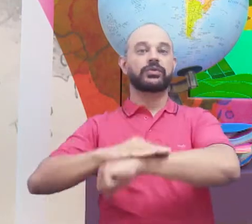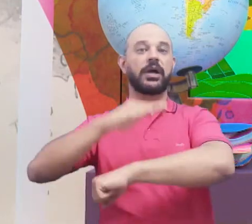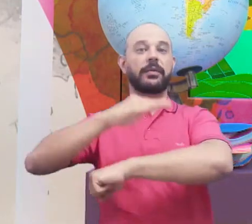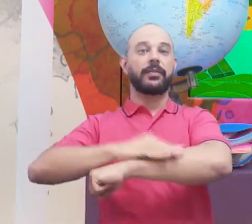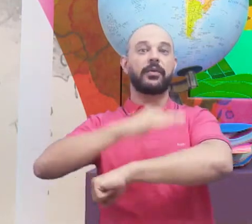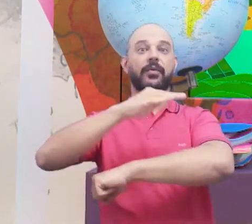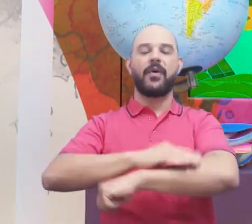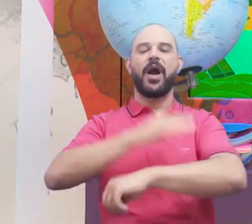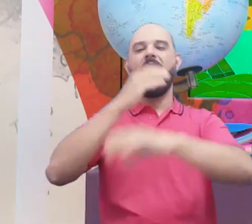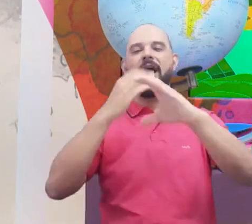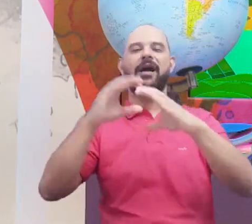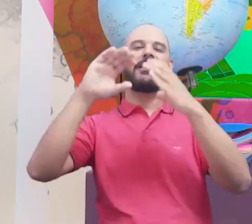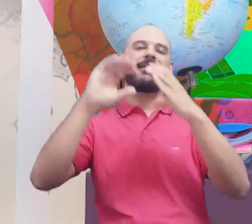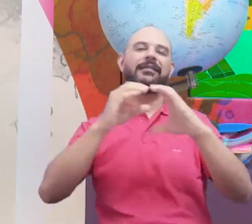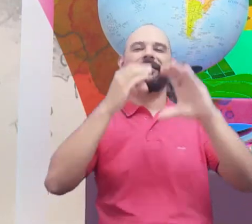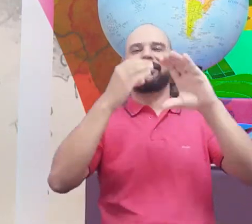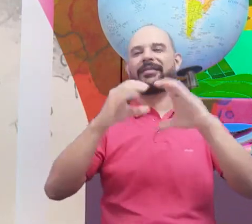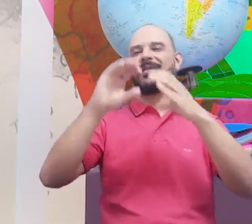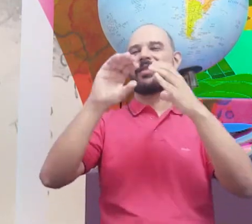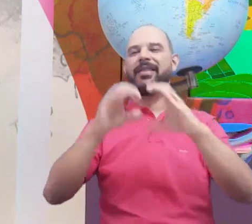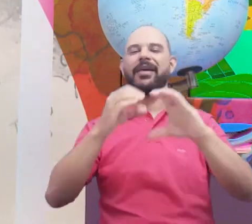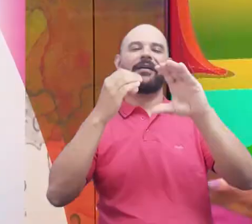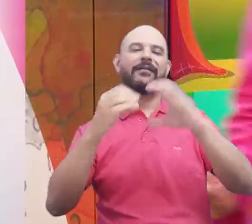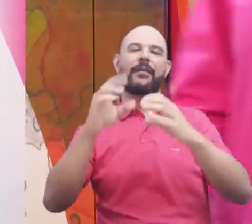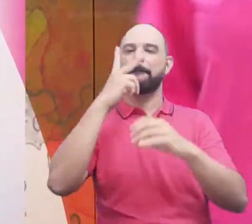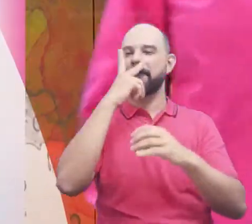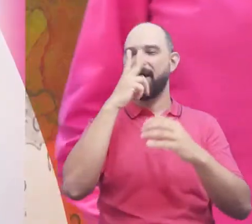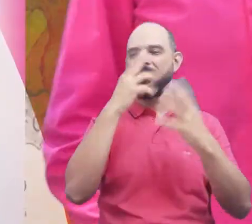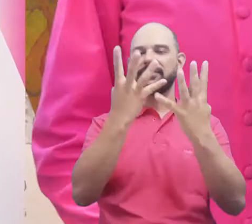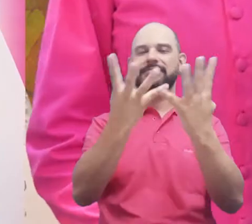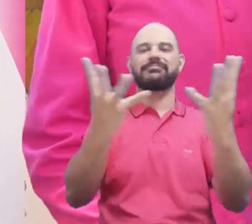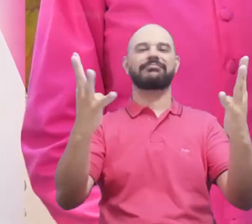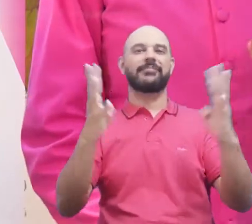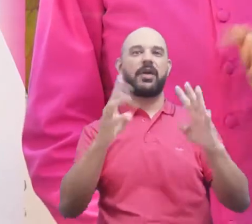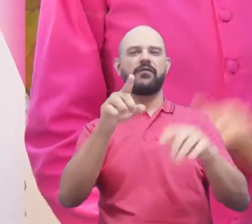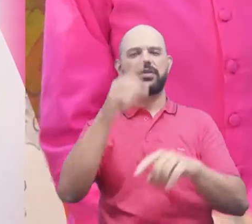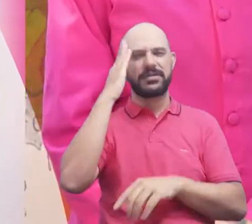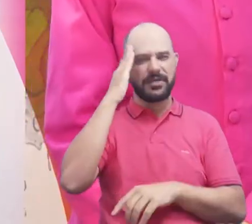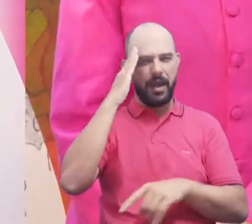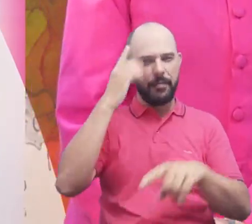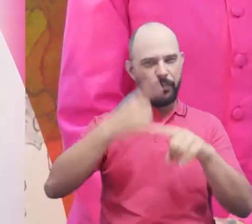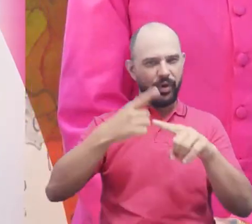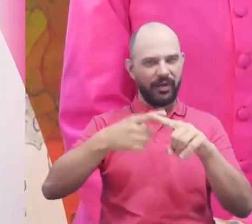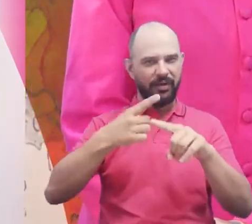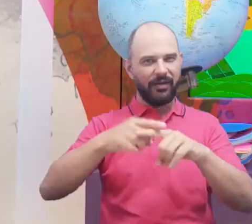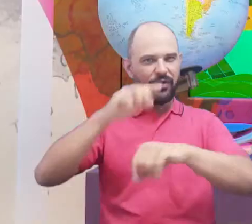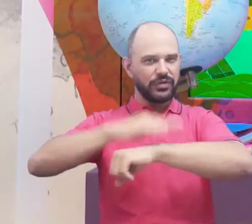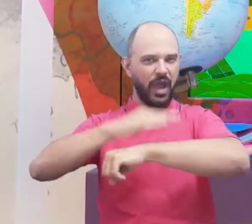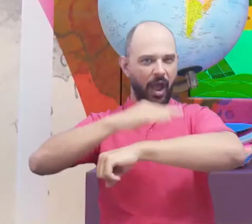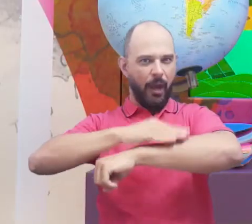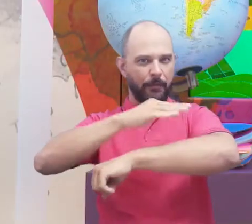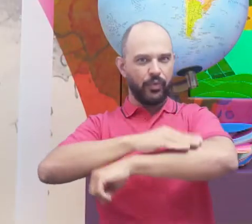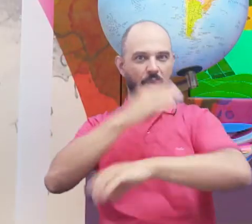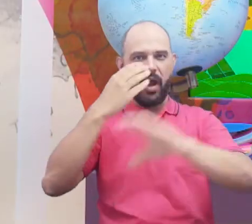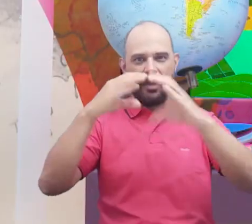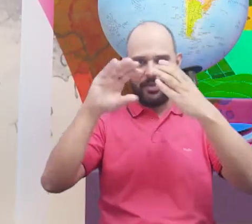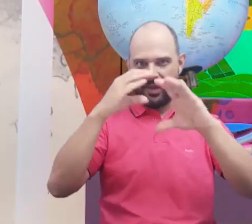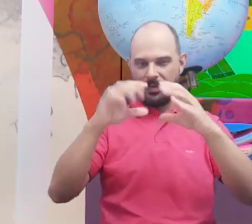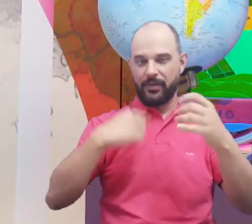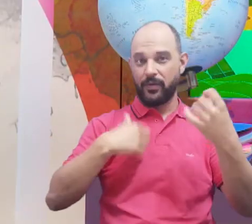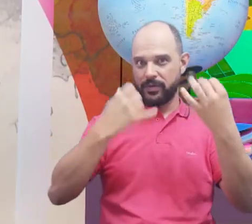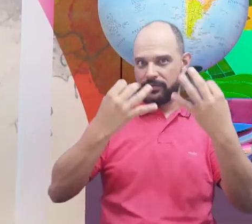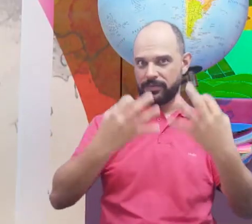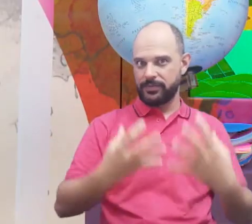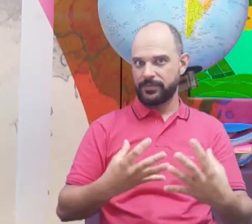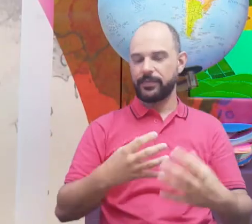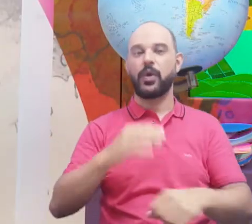Os cantam muito, é uma verdadeira sinfonia. Mas você sabe por que os sapos cantam? Eu vou te